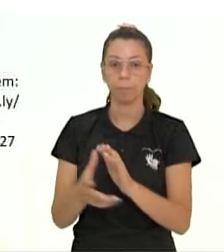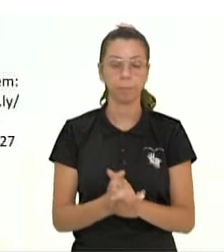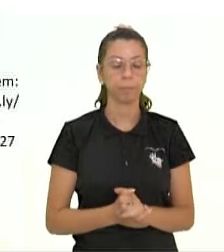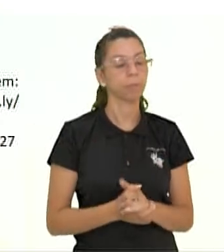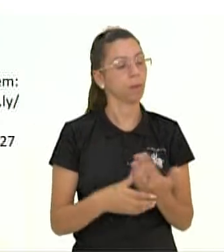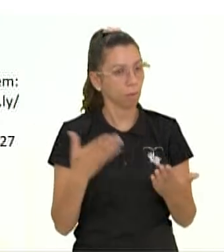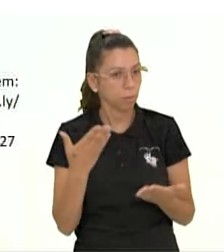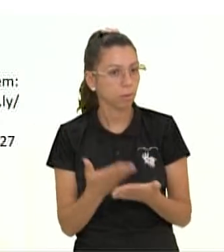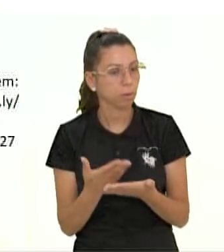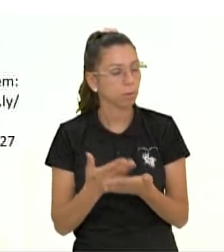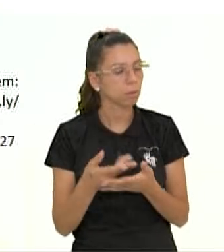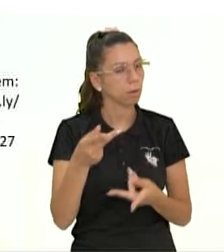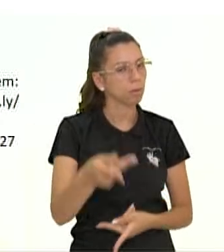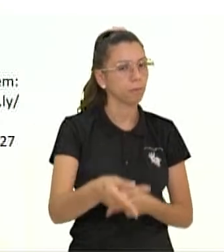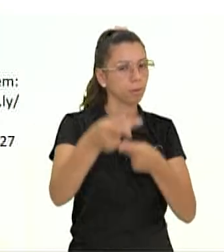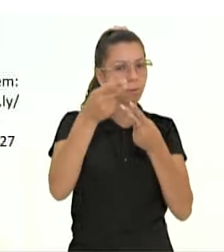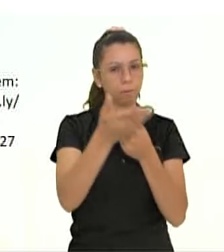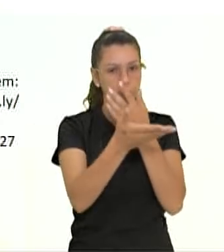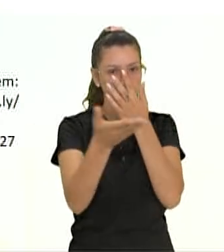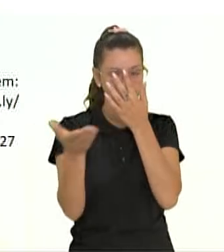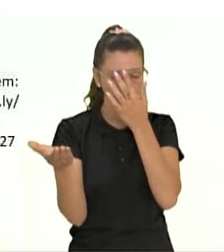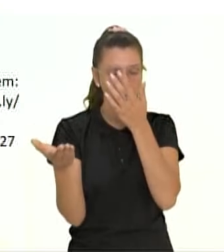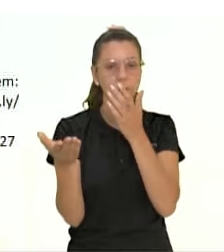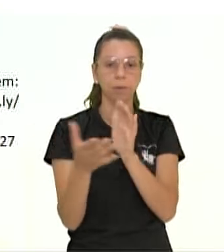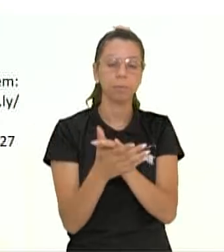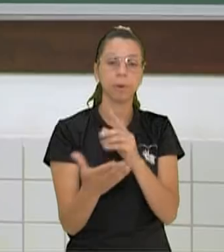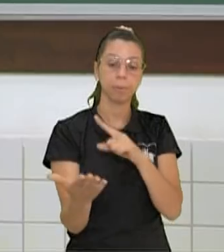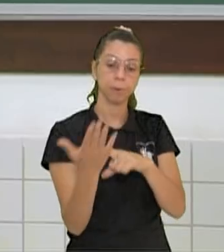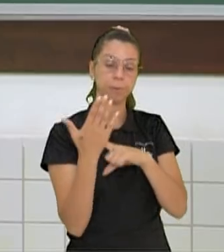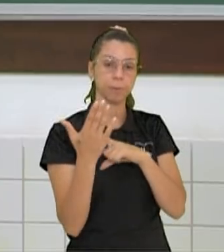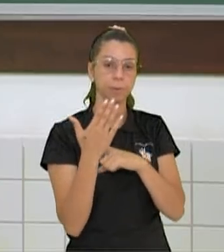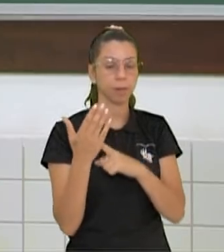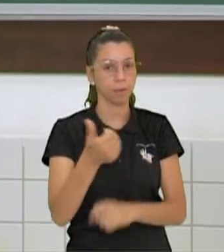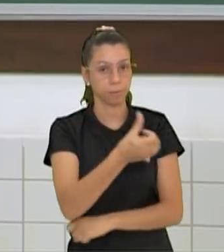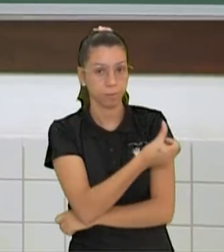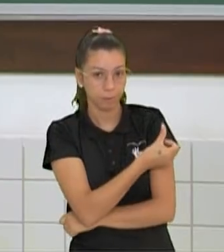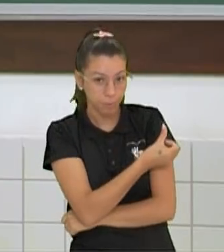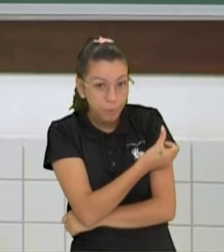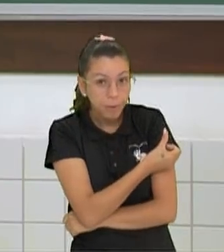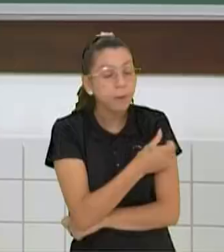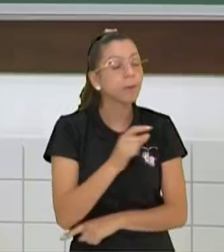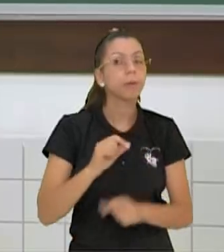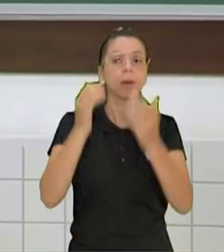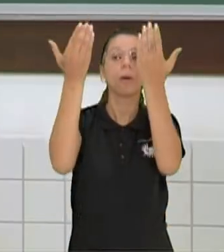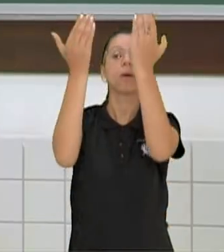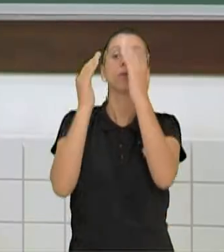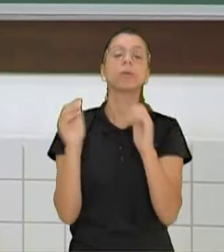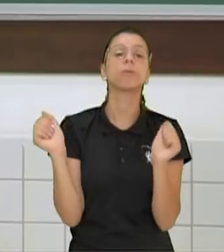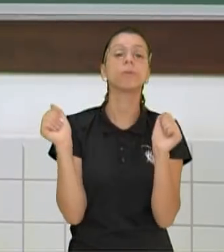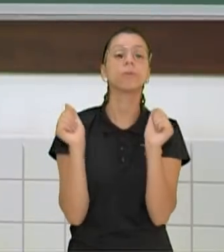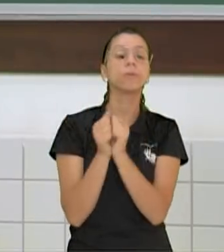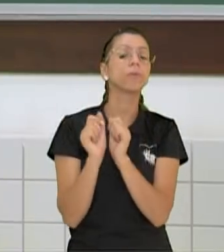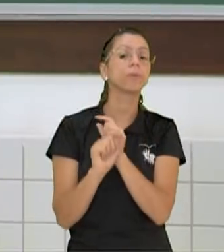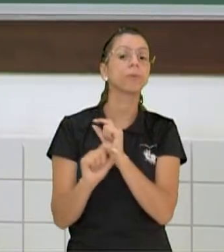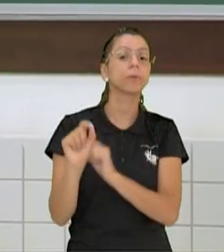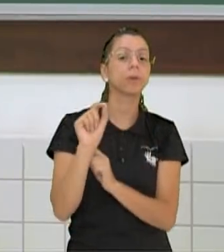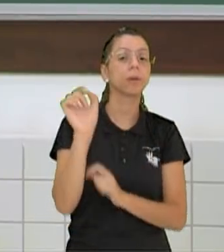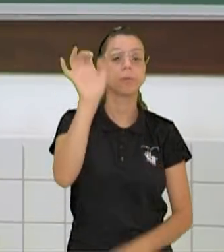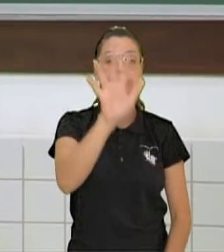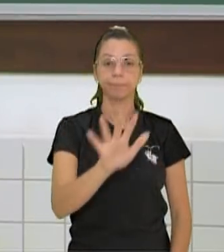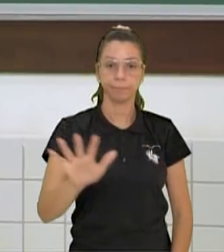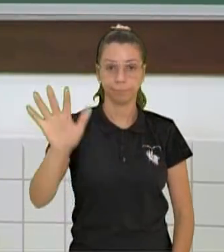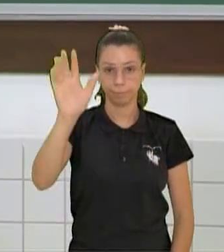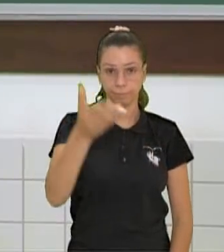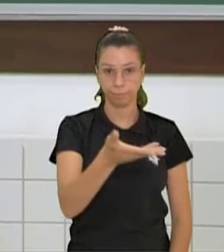minhas aulas e eu gostaria de convidar todos vocês para me ajudar aí, galerinha do sexto ano, a analisar junto comigo o que eu trouxe de imagem